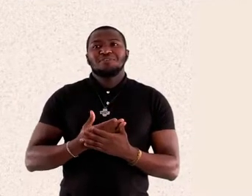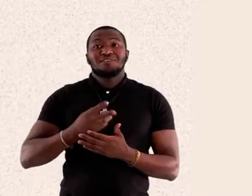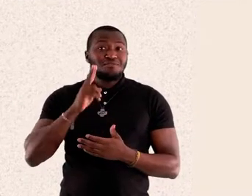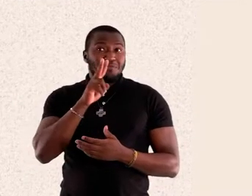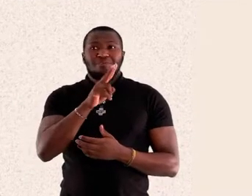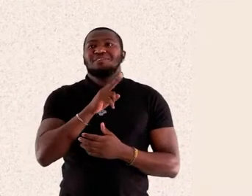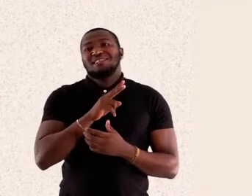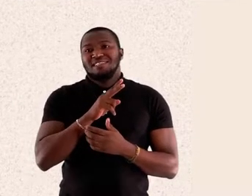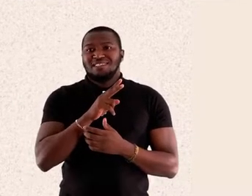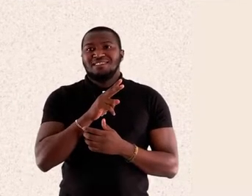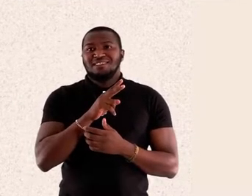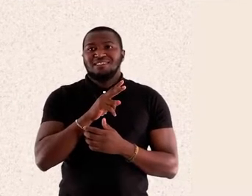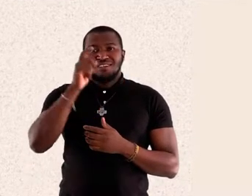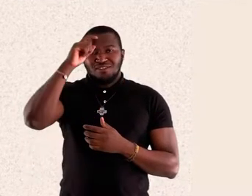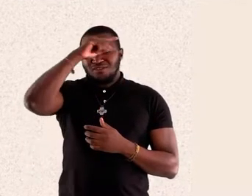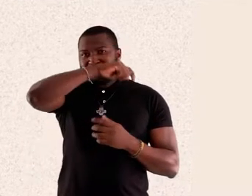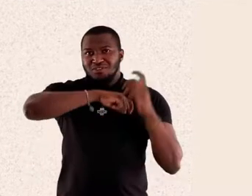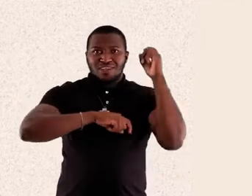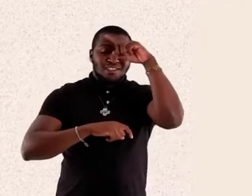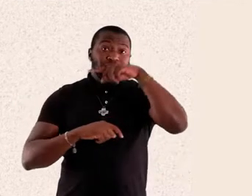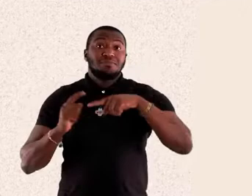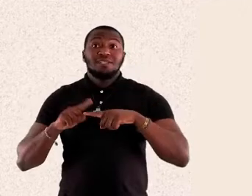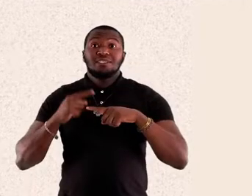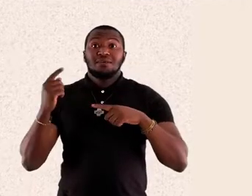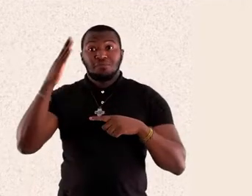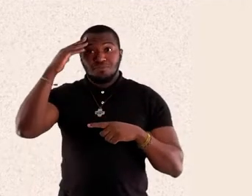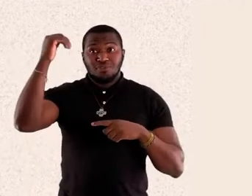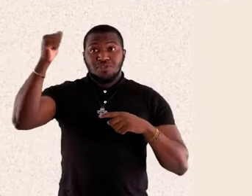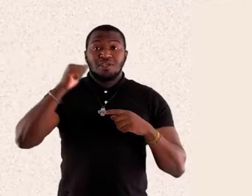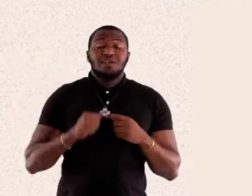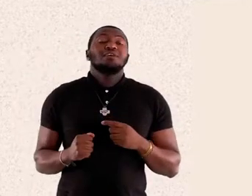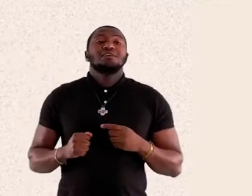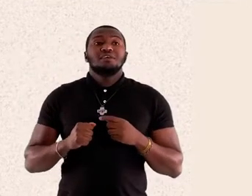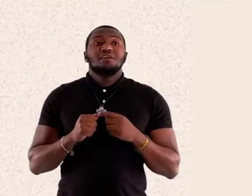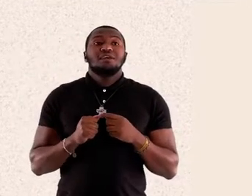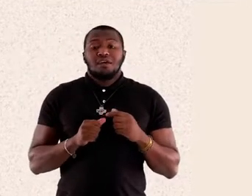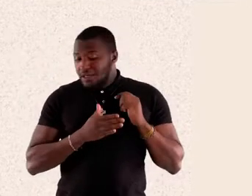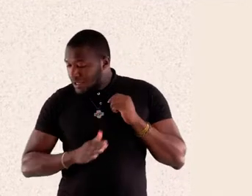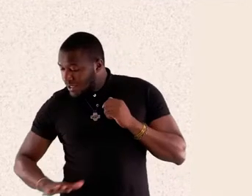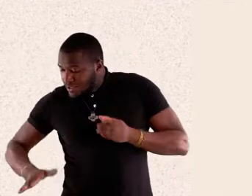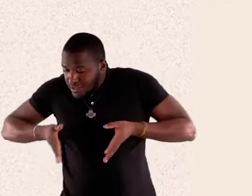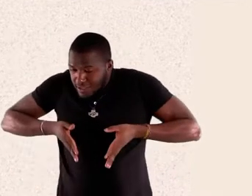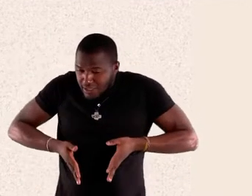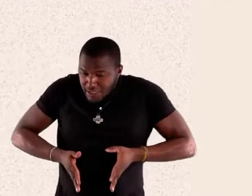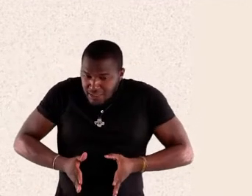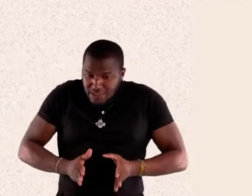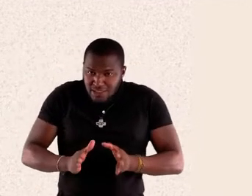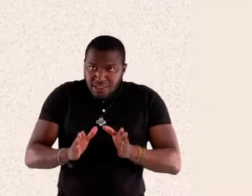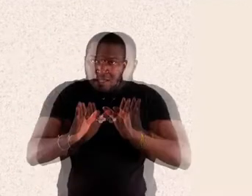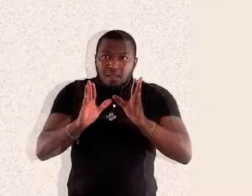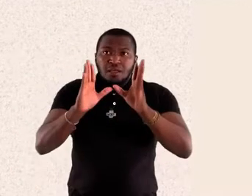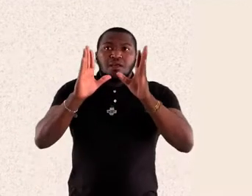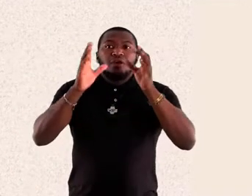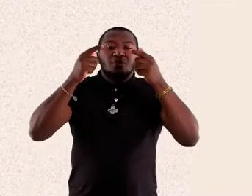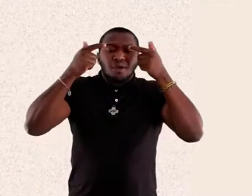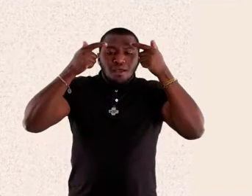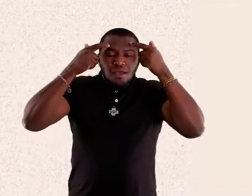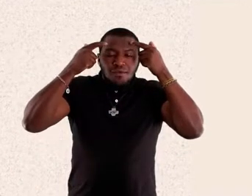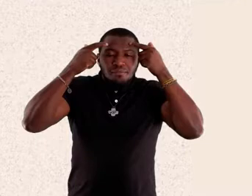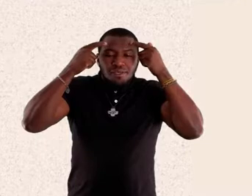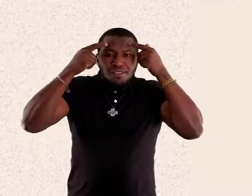verdade a criança a gente sabe que a criança nasce com o crânio é mole né